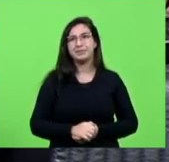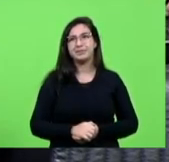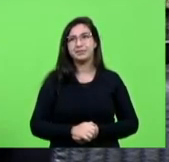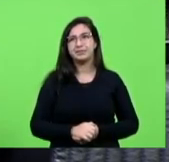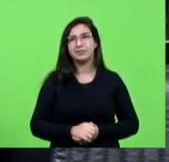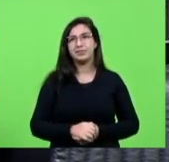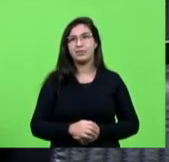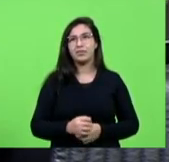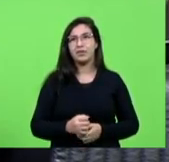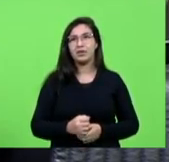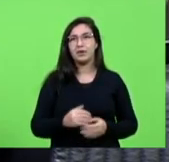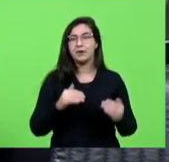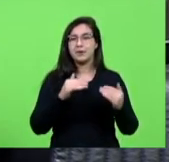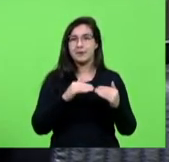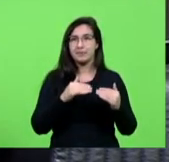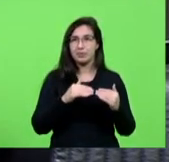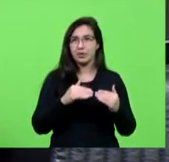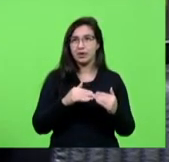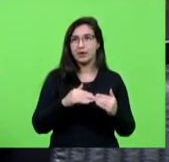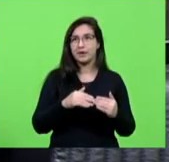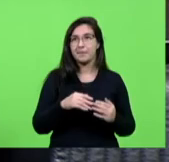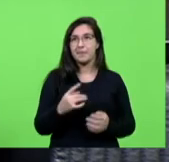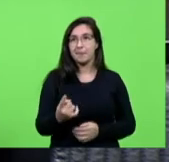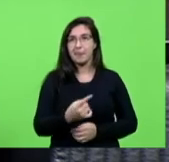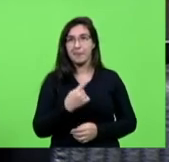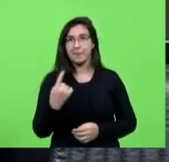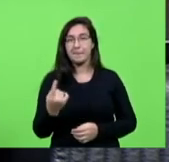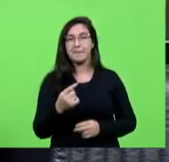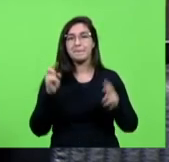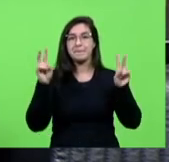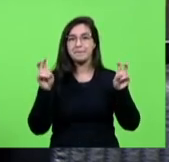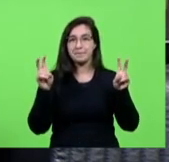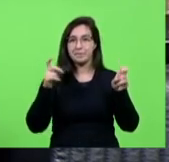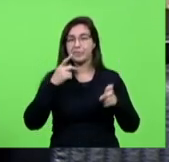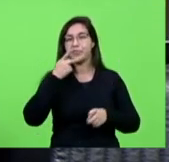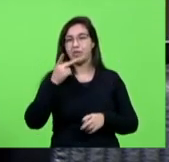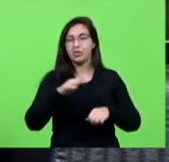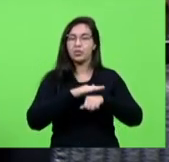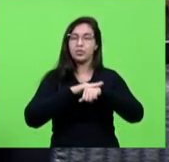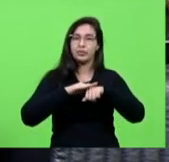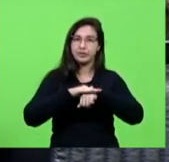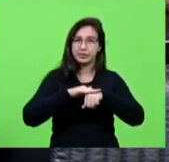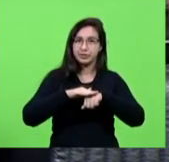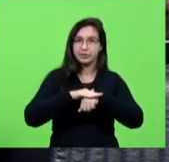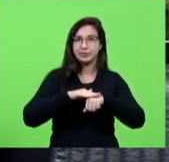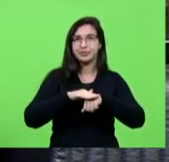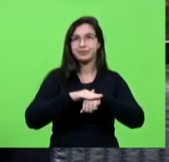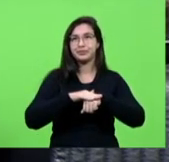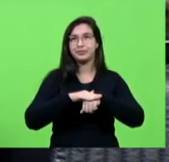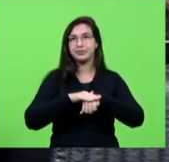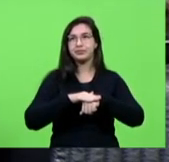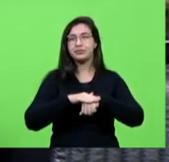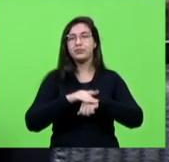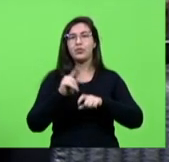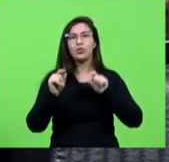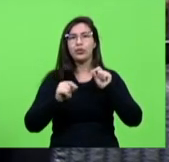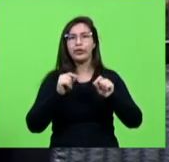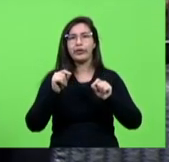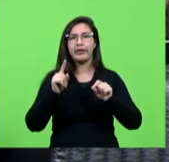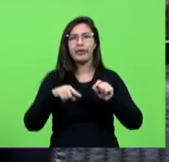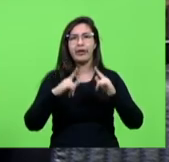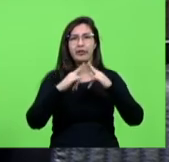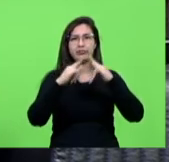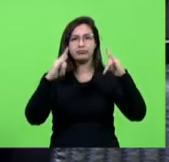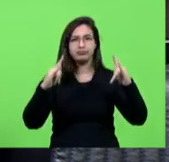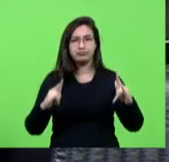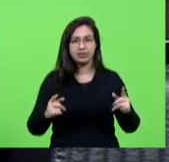reforçar o seguinte, quando nós trouxemos esse assunto aqui, nós conversamos, né, do que é uma feira...